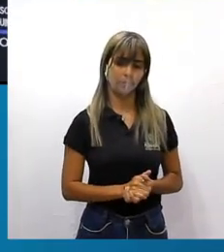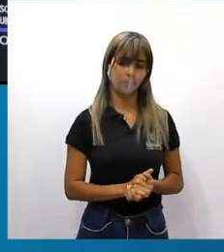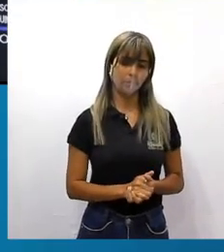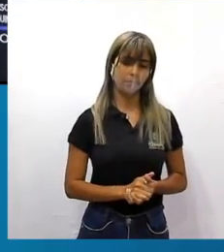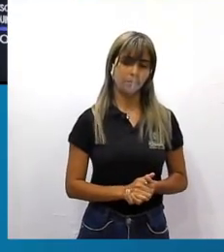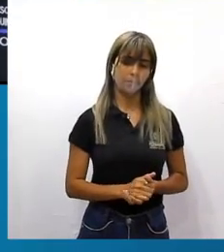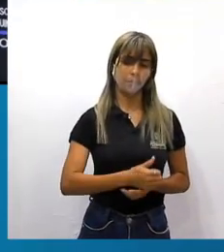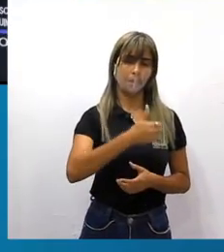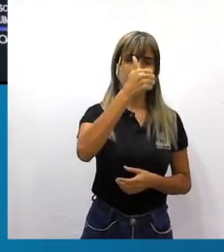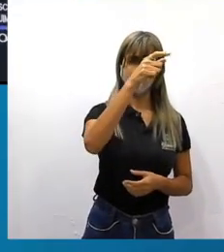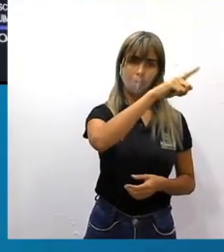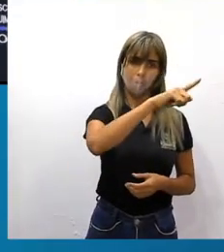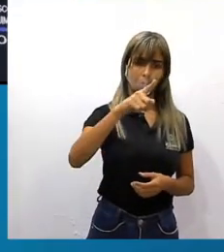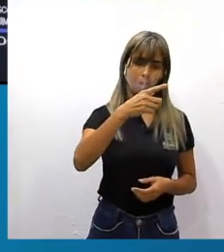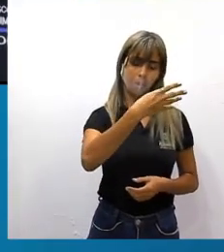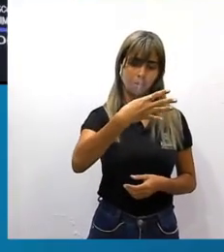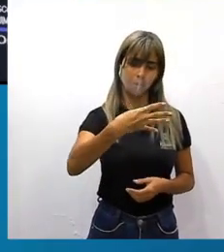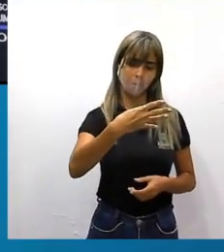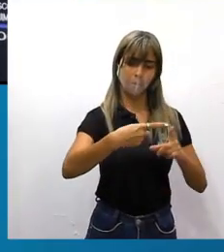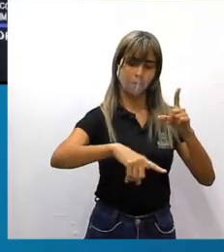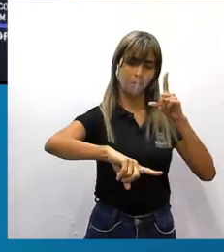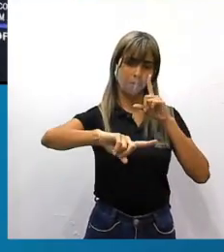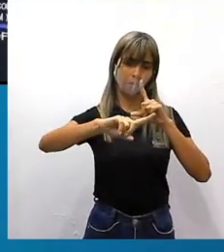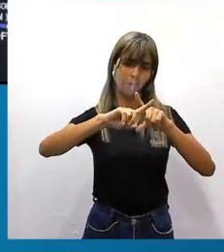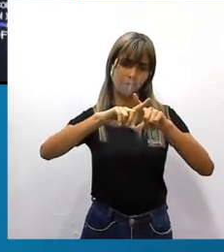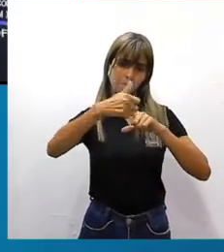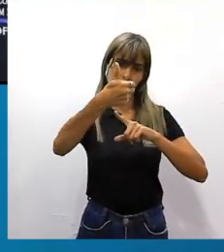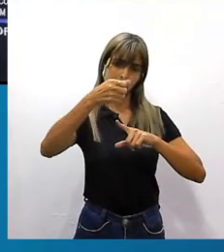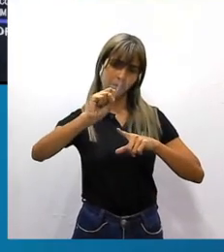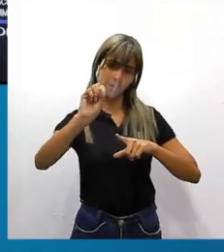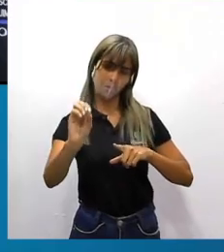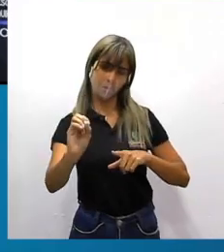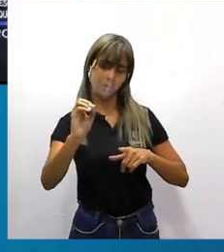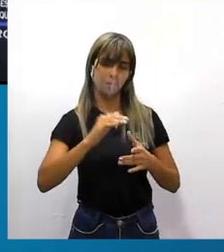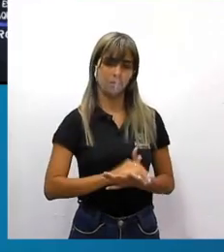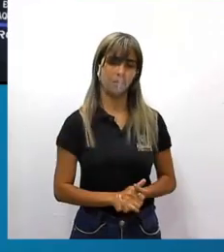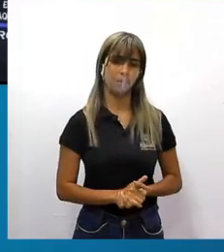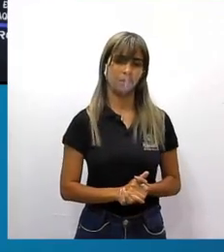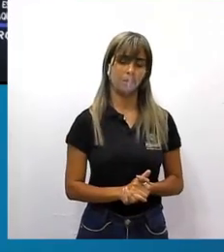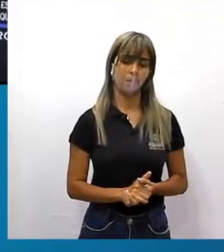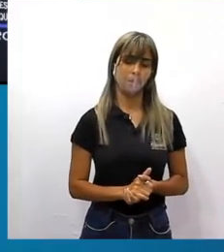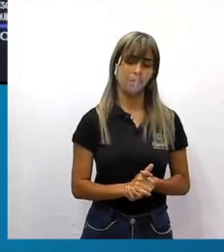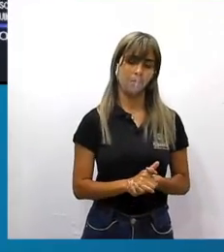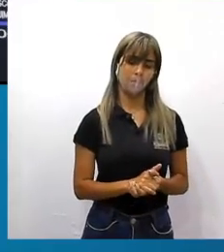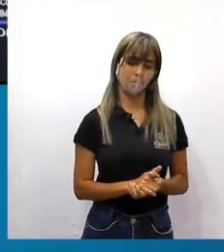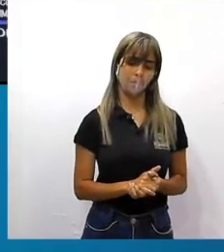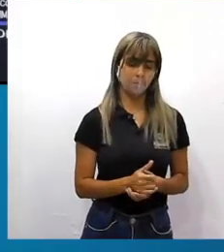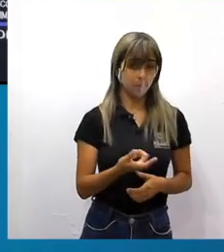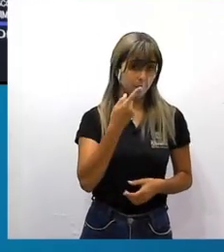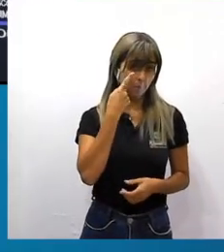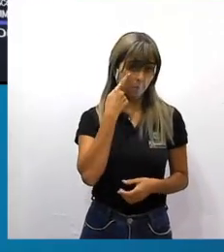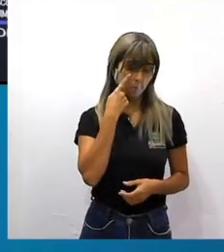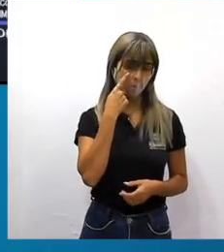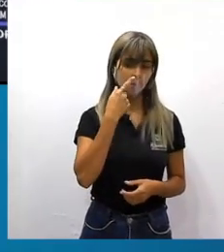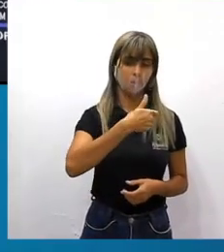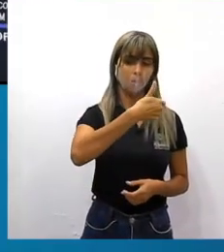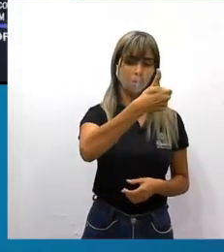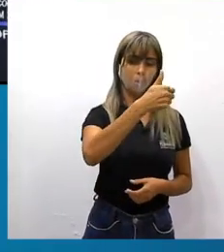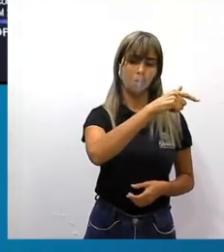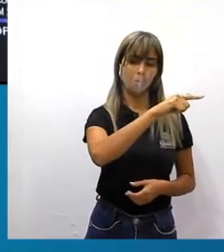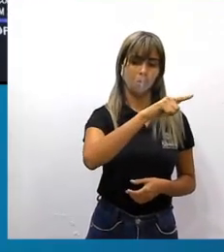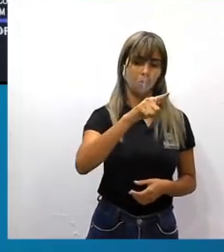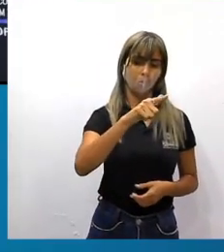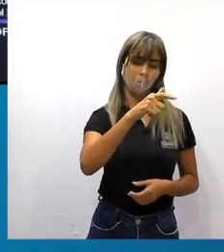180. 1/4 vezes 180. Então, aquele mesmo esqueminha que a gente viu. 1 vezes